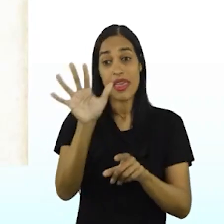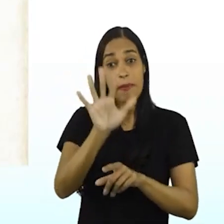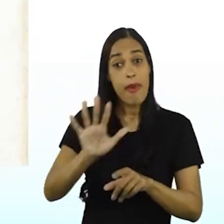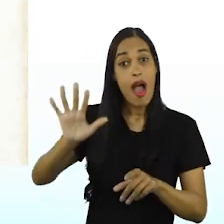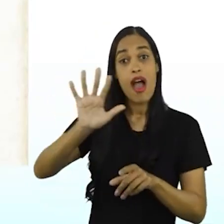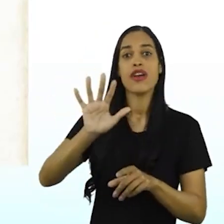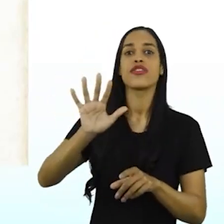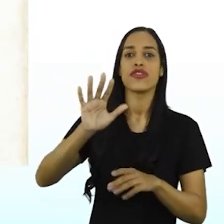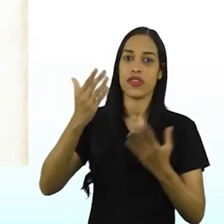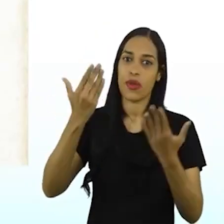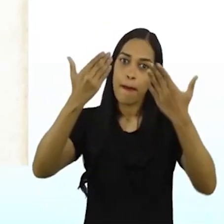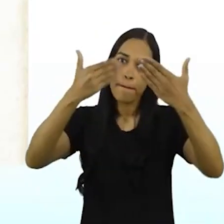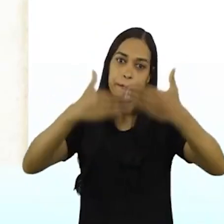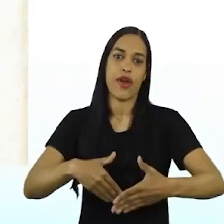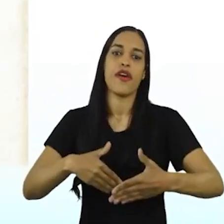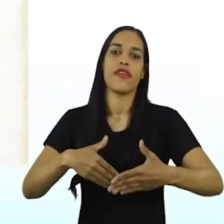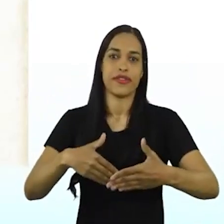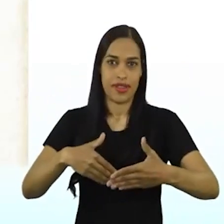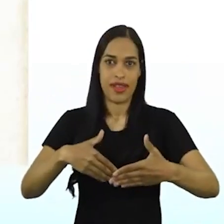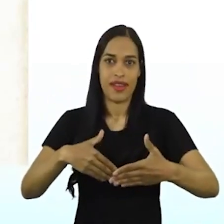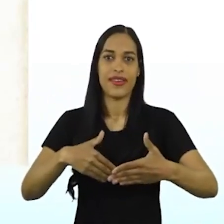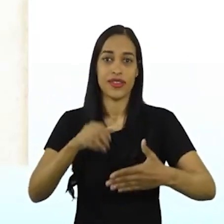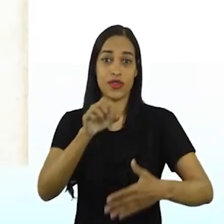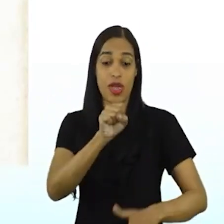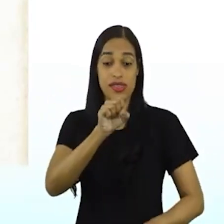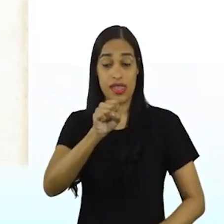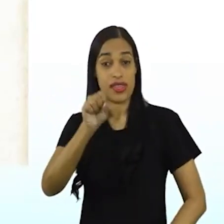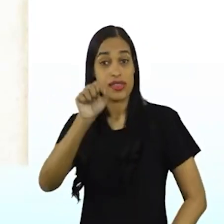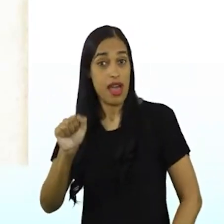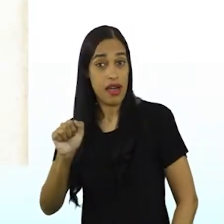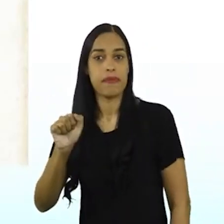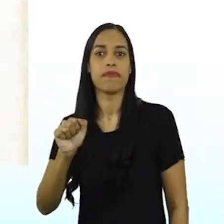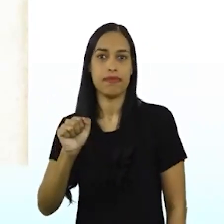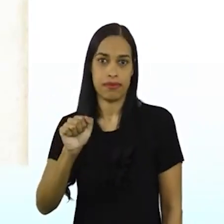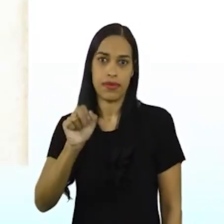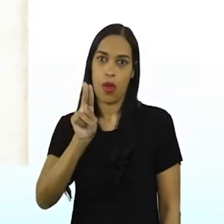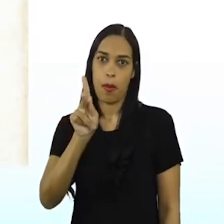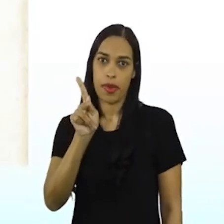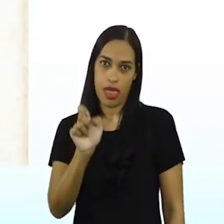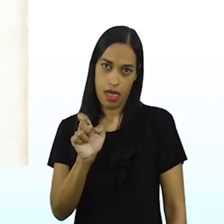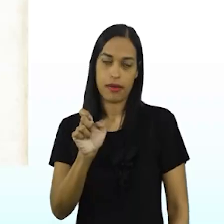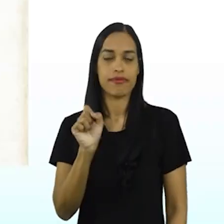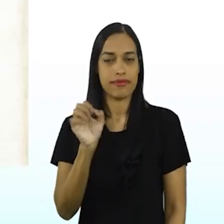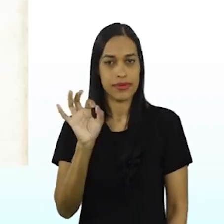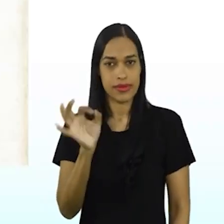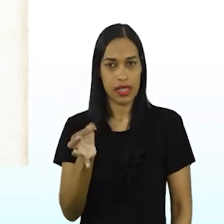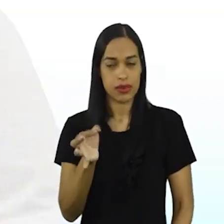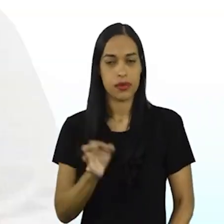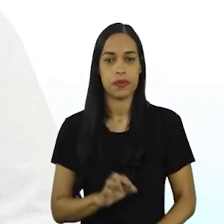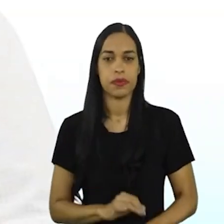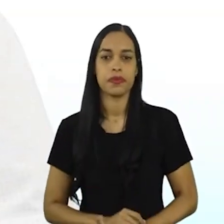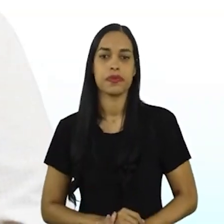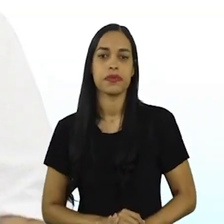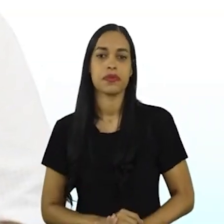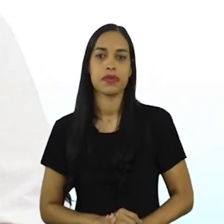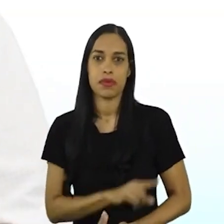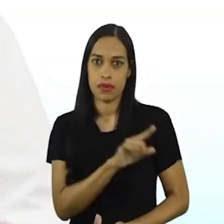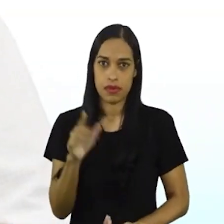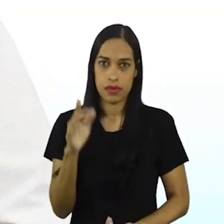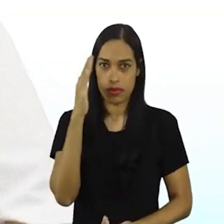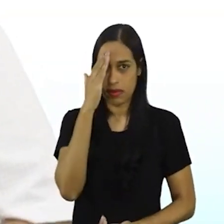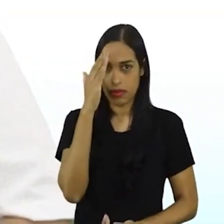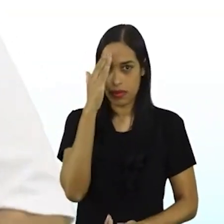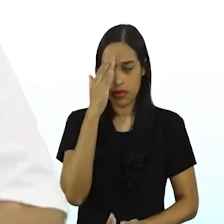foi tirada até de uma prova do SSA, da UPE. Certo? Então, ficou